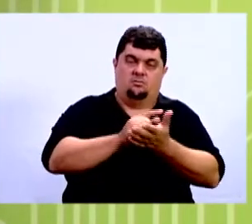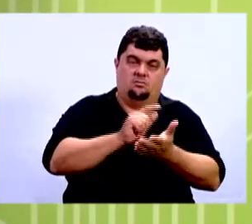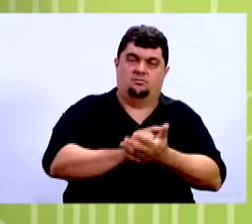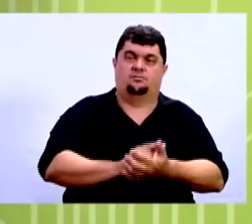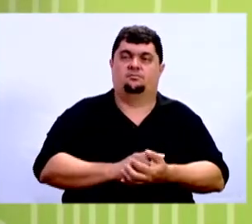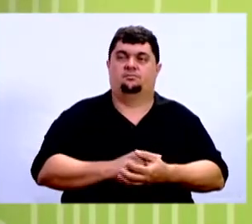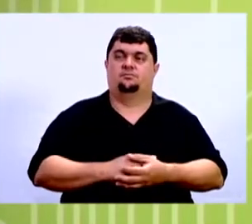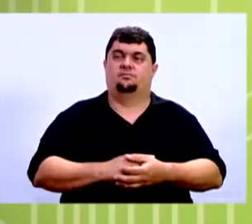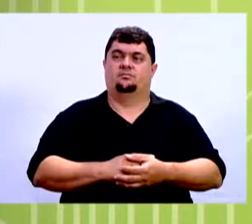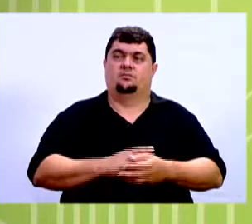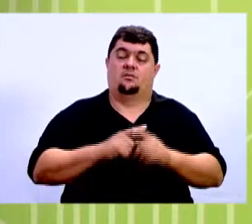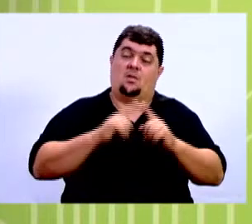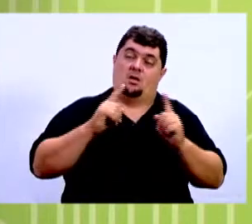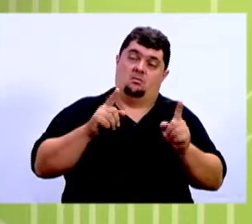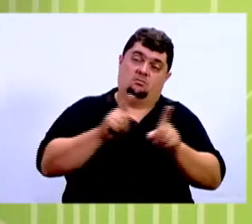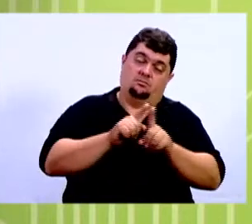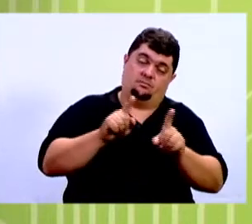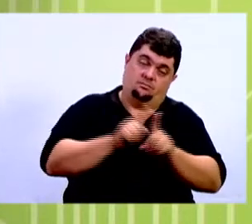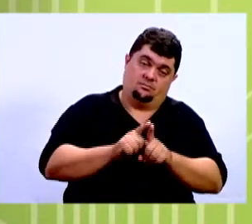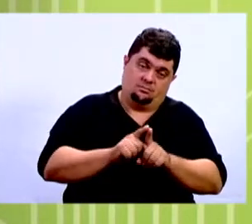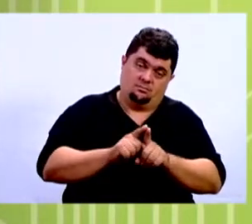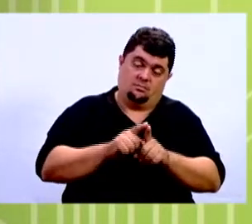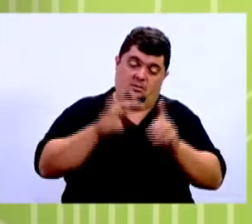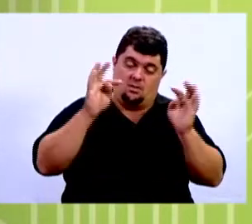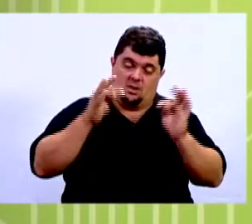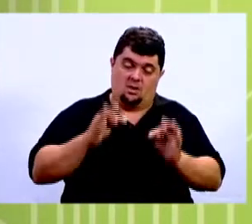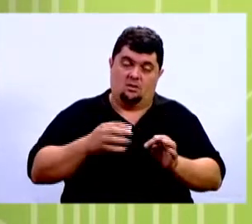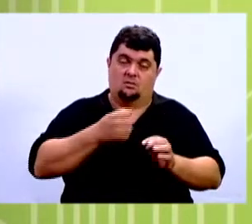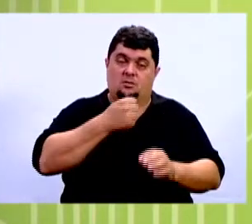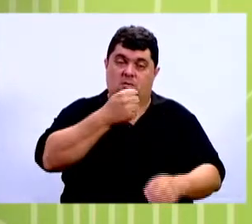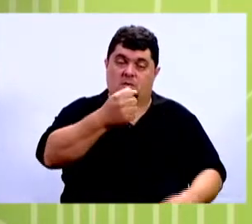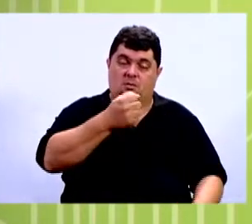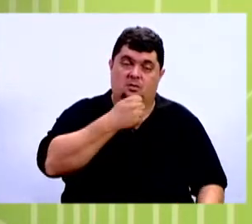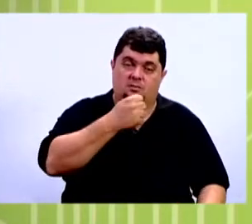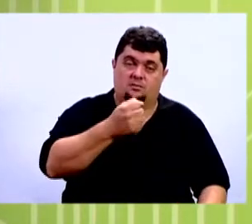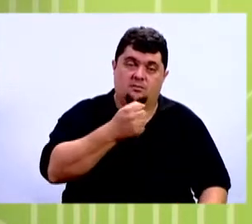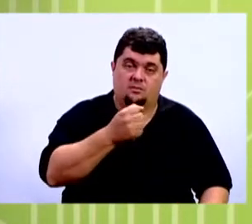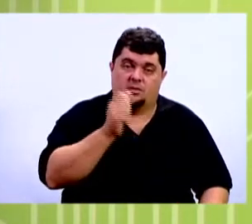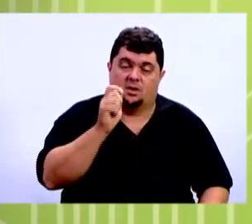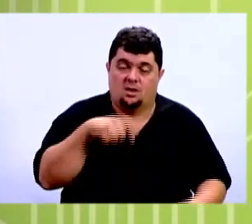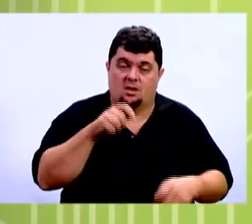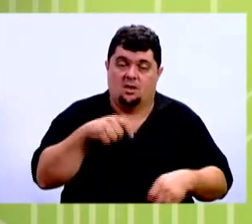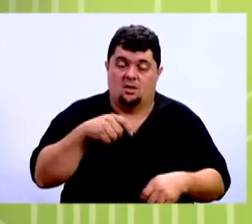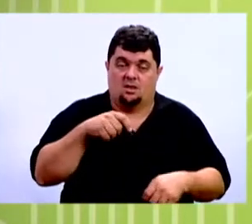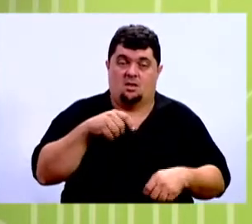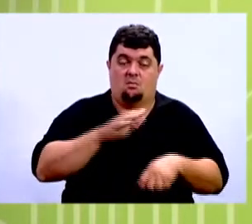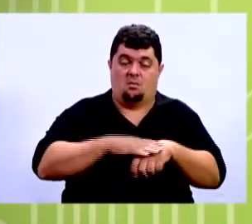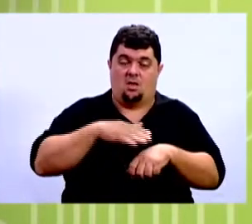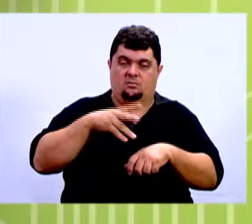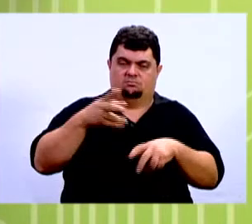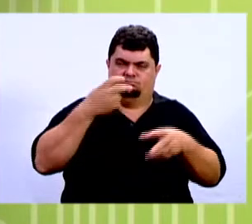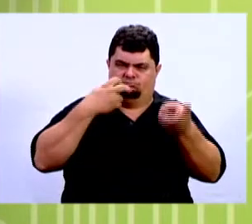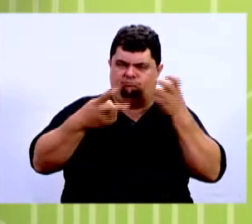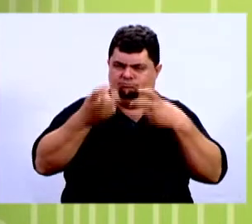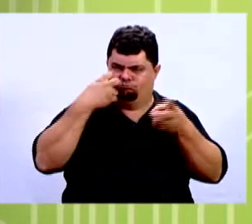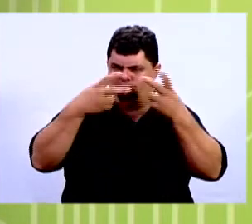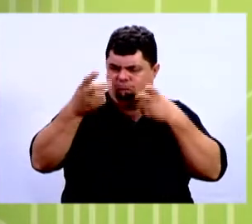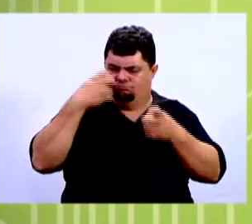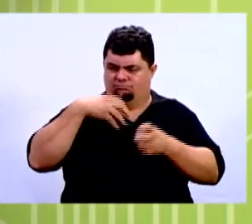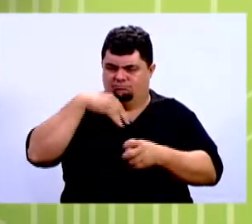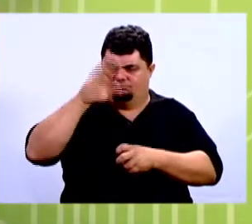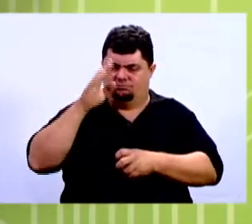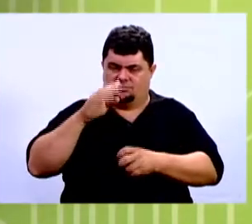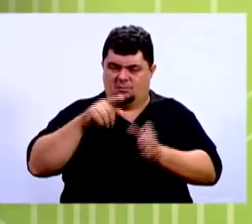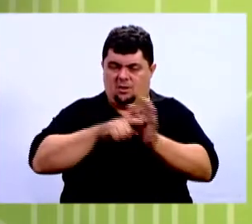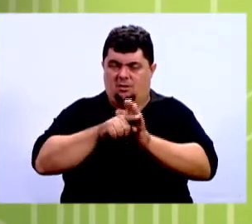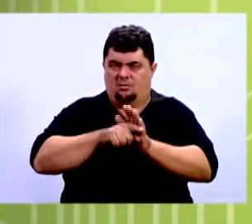Então, mas também, talvez essa técnica da entrevista, você consegue captar muito mais coisas que aquele